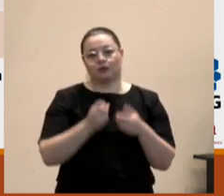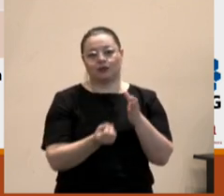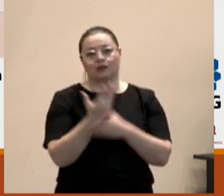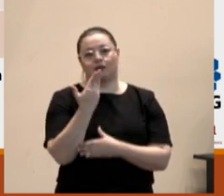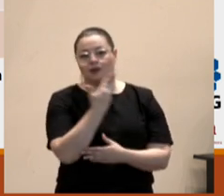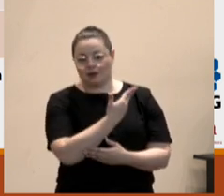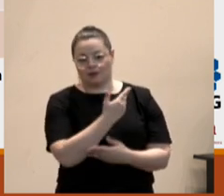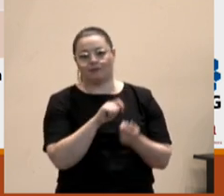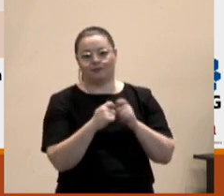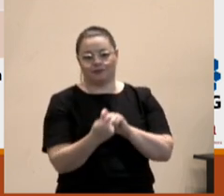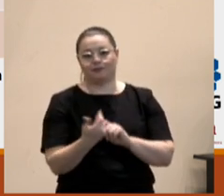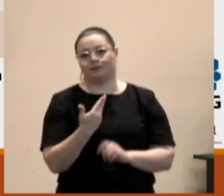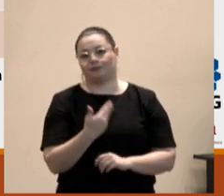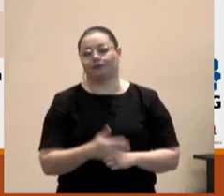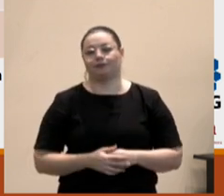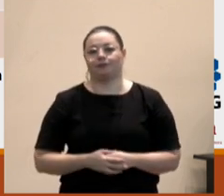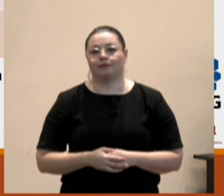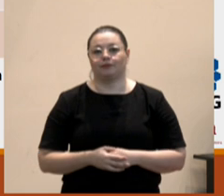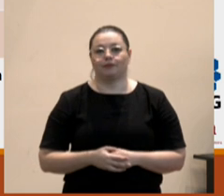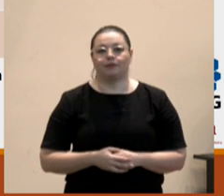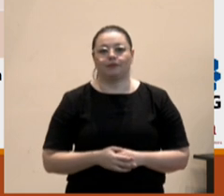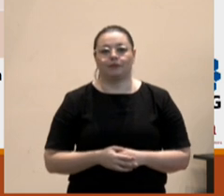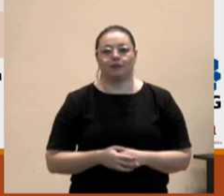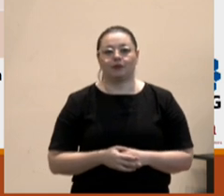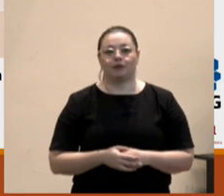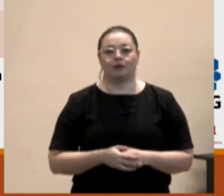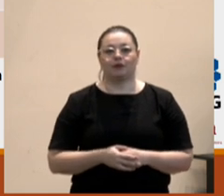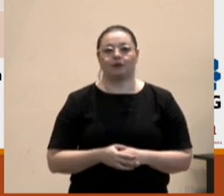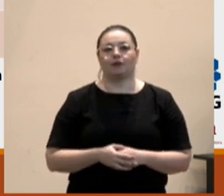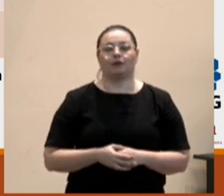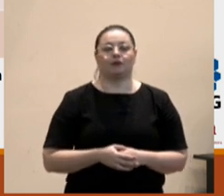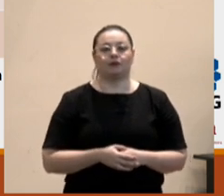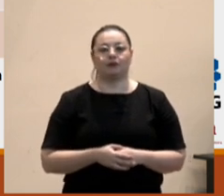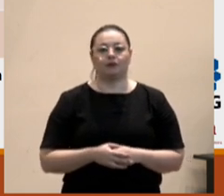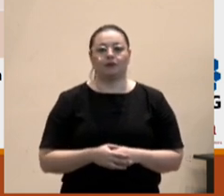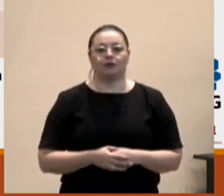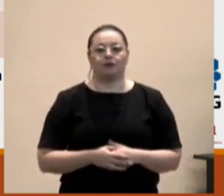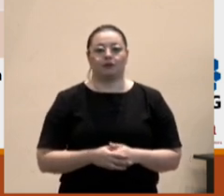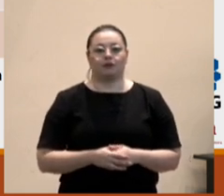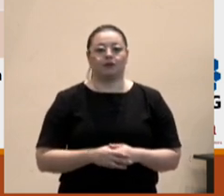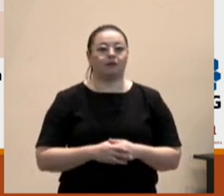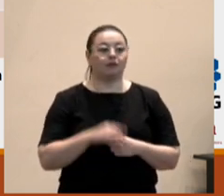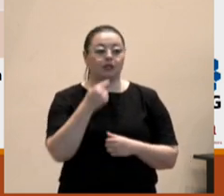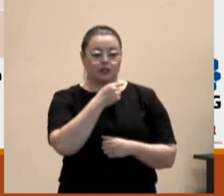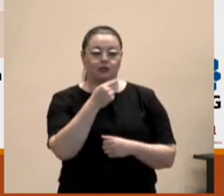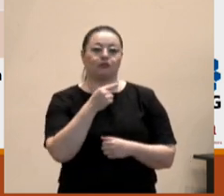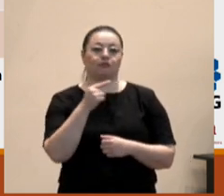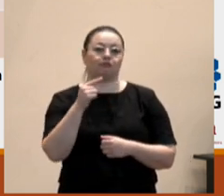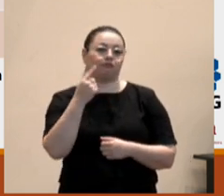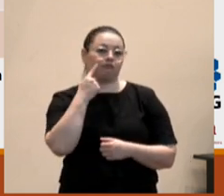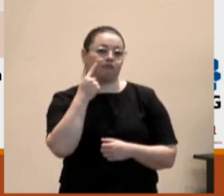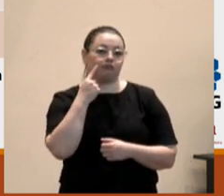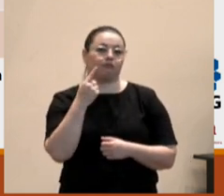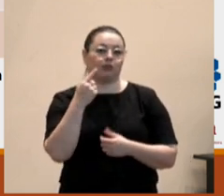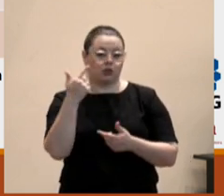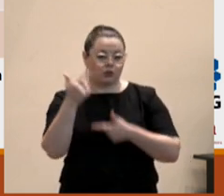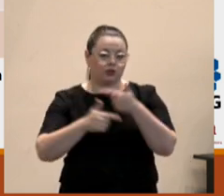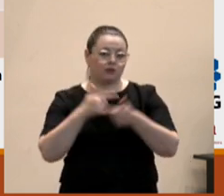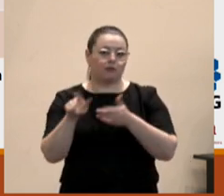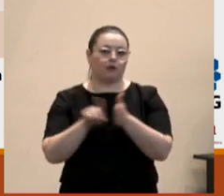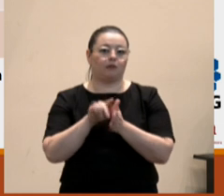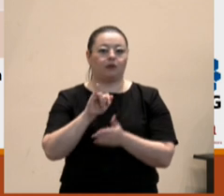essa transformação. Esse valor médio do Brasil foi apurado pelo INEP. É um trabalho do